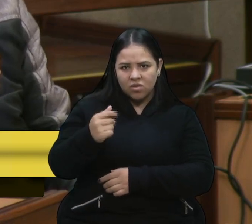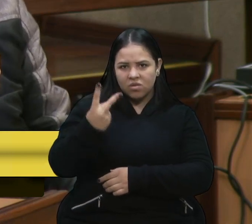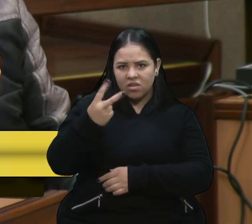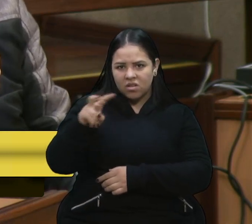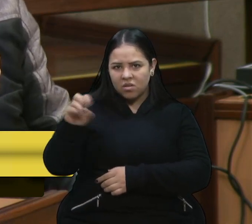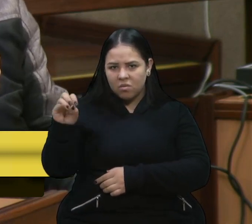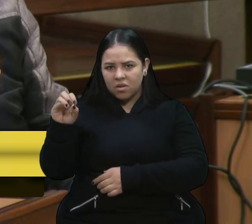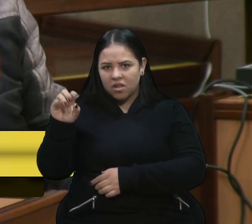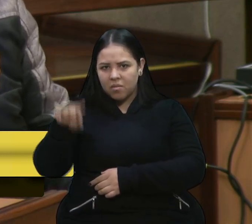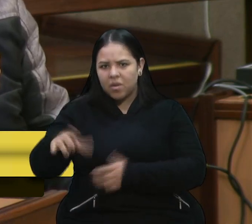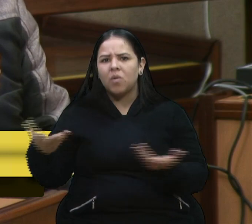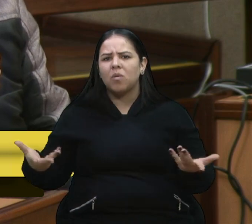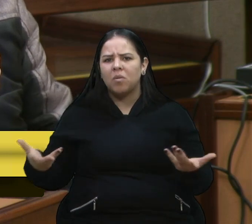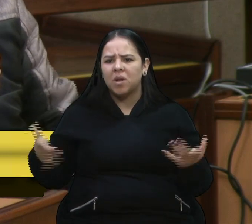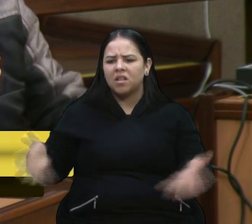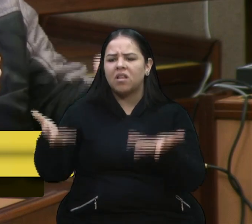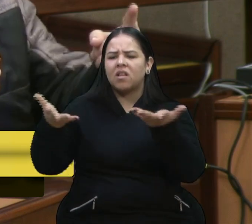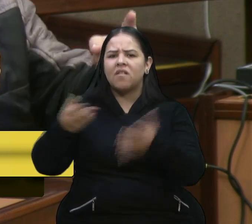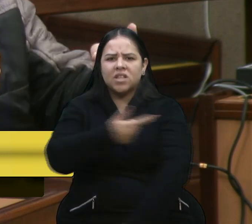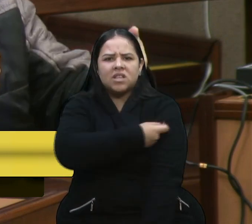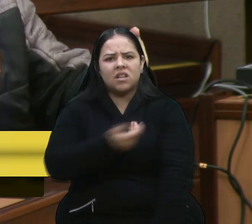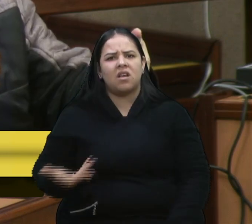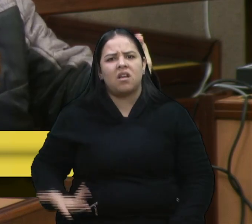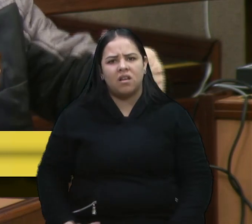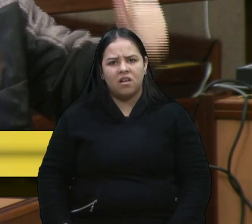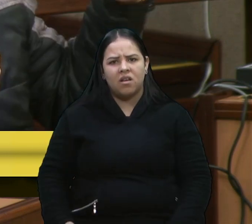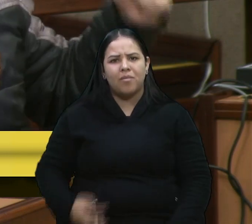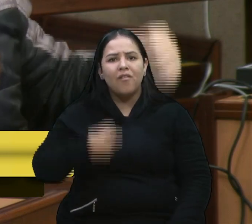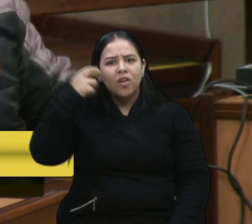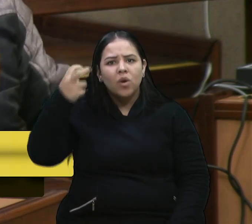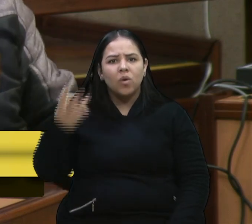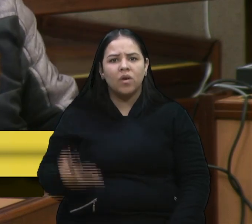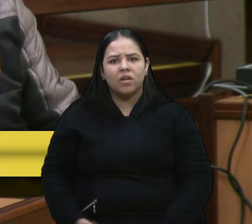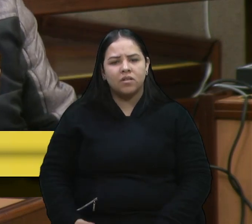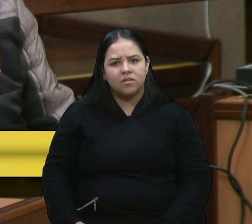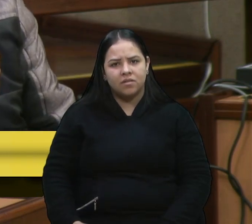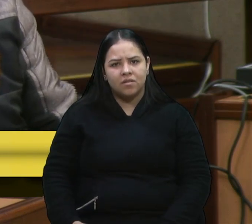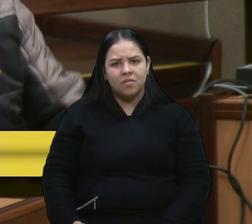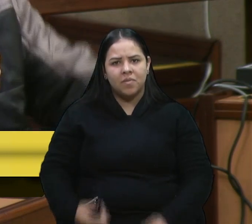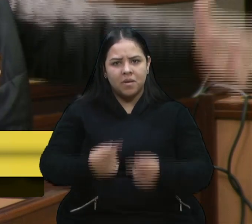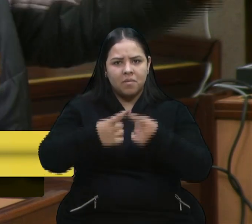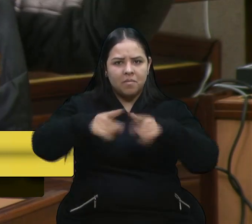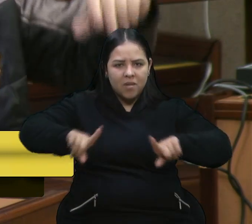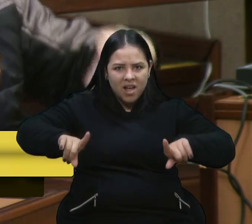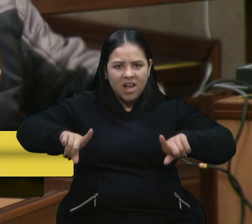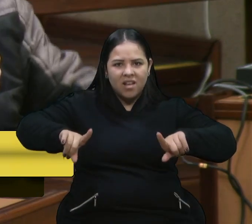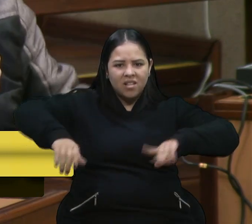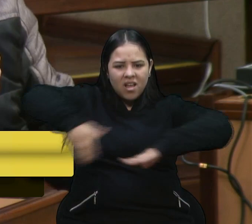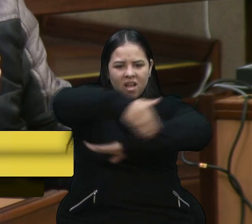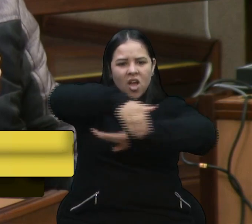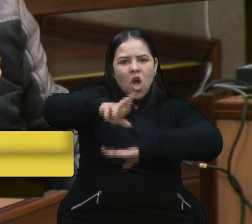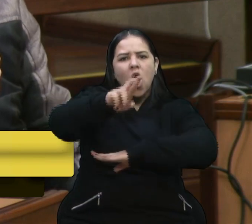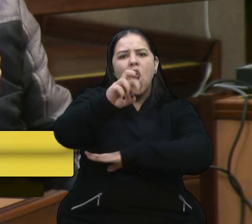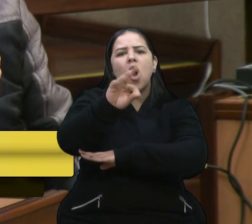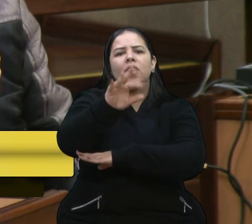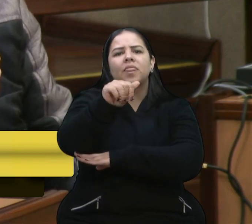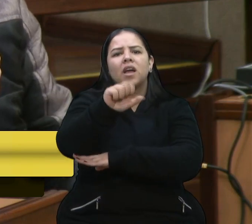vacina? O que, que é isso? Isso é uma vergonha. Aí a Rota do Sol com R$1.250.000, acho que eu recapa ela quase